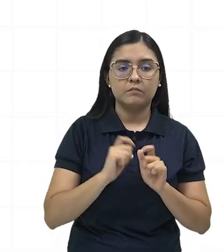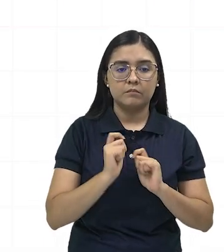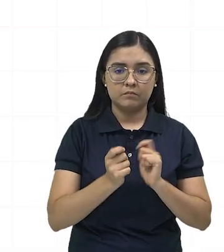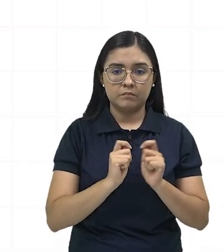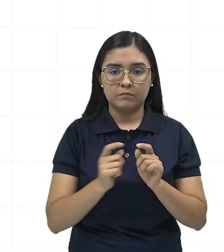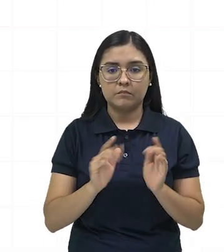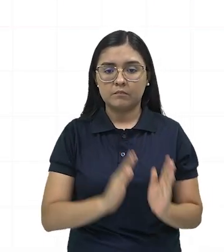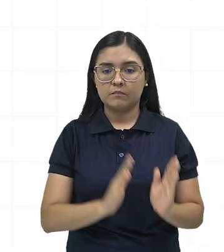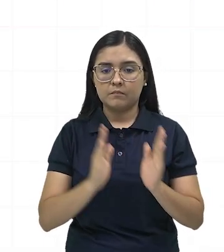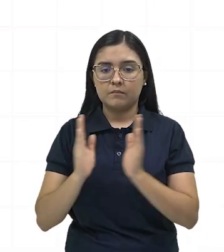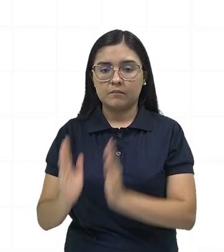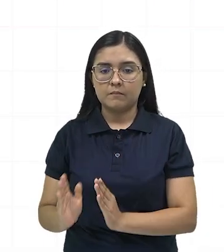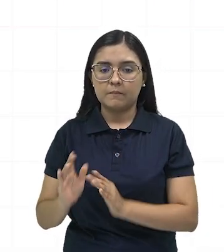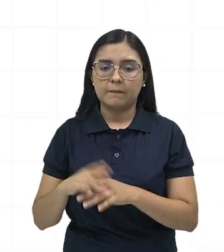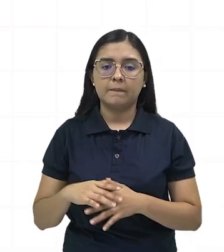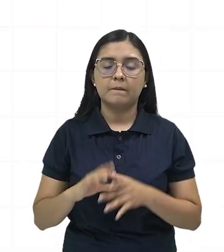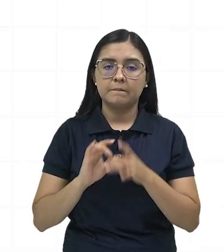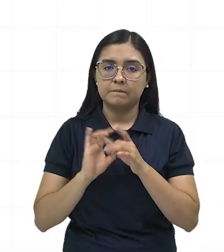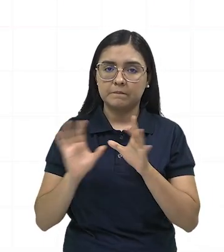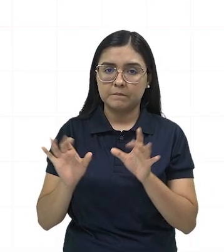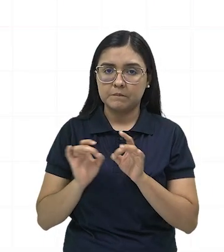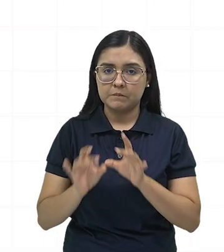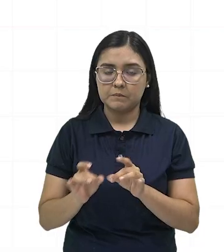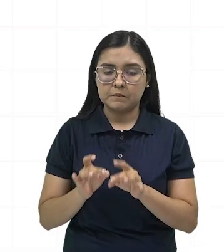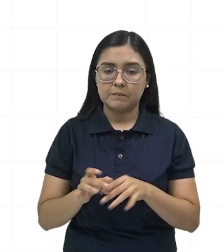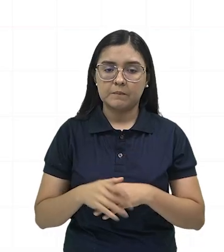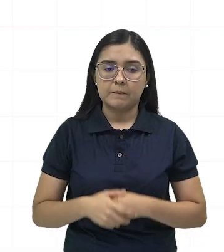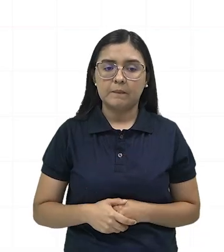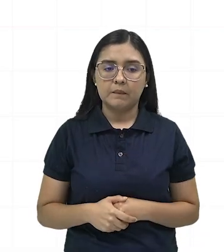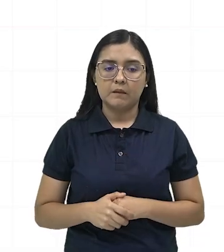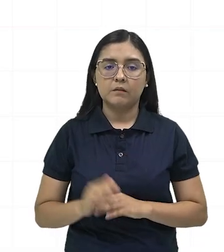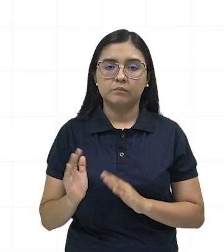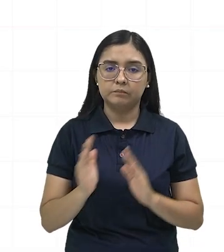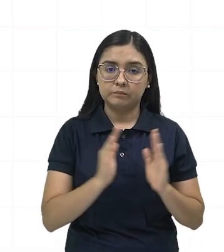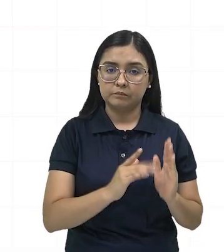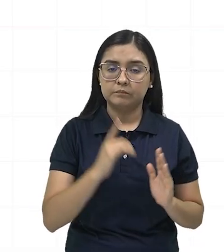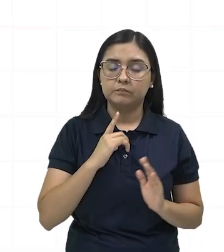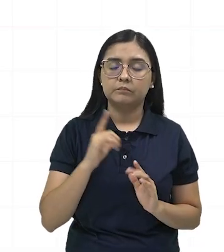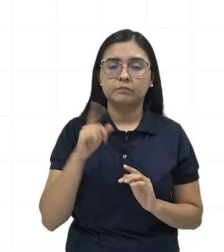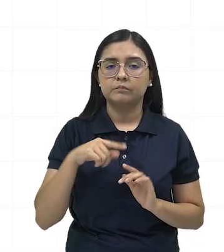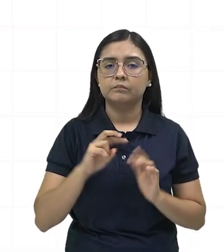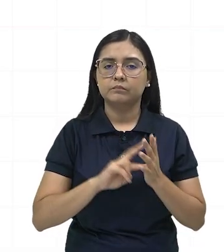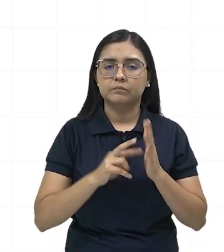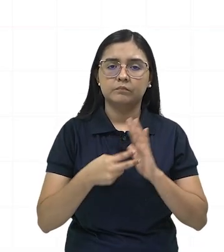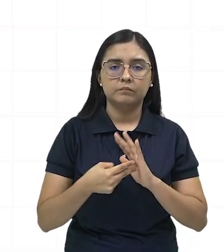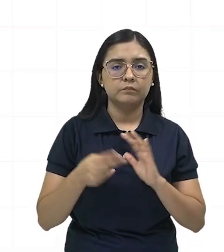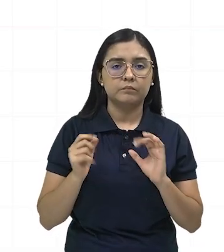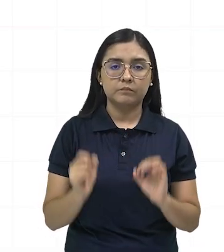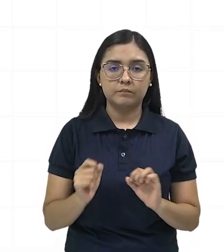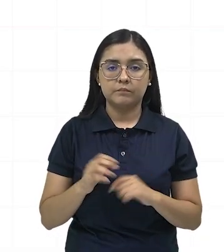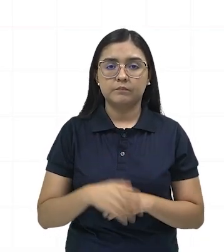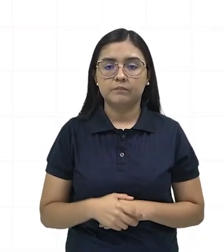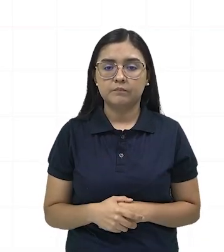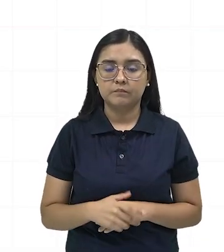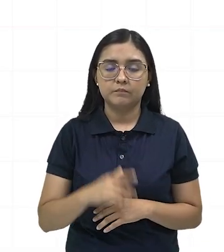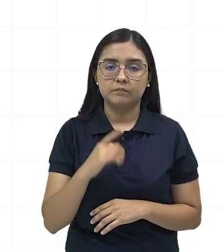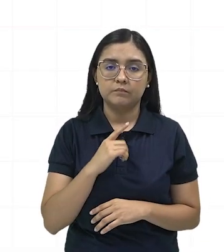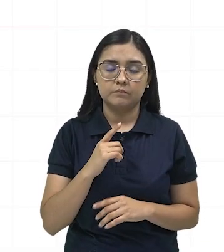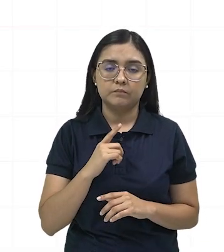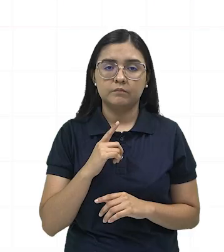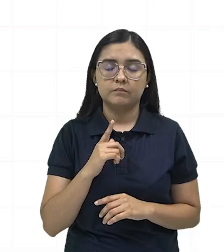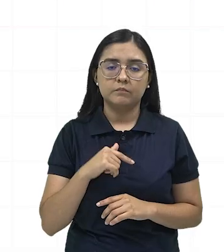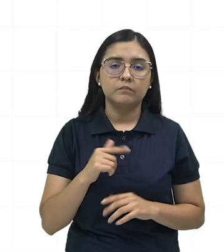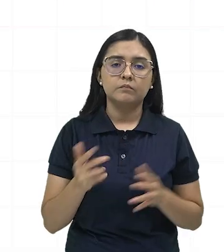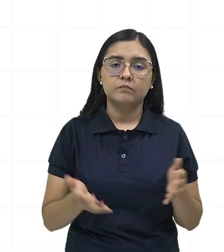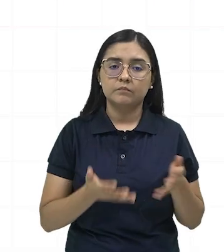O protecionismo, referente ao mercantilismo, era basicamente um incentivo